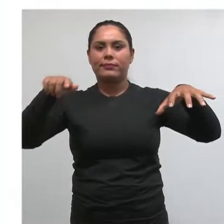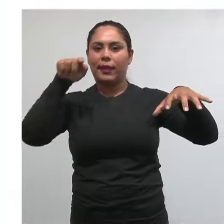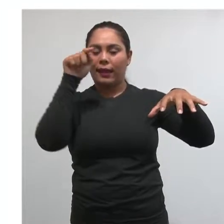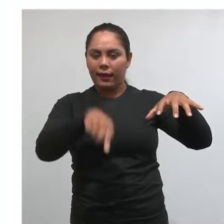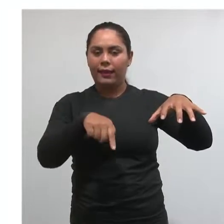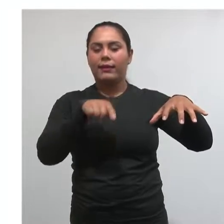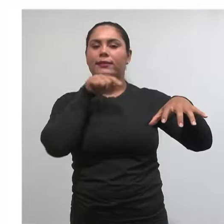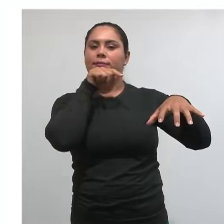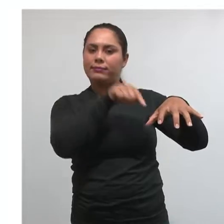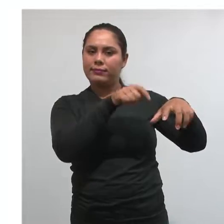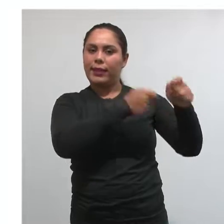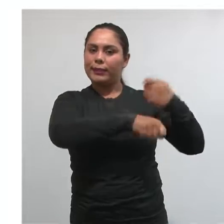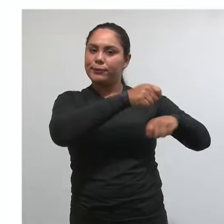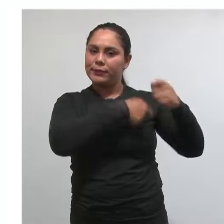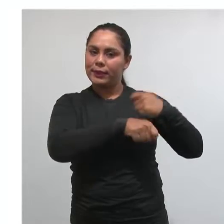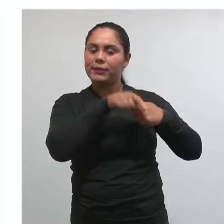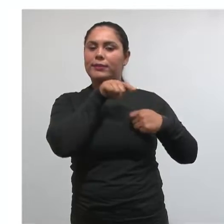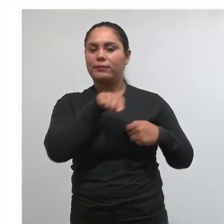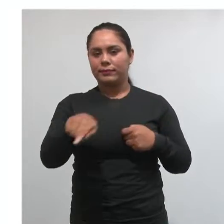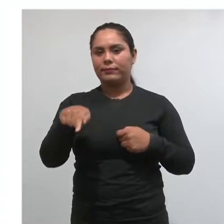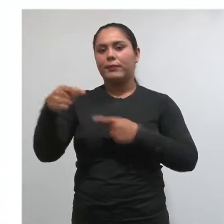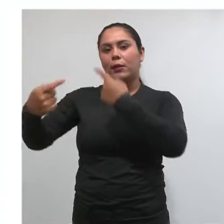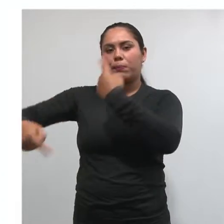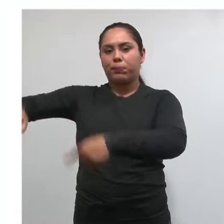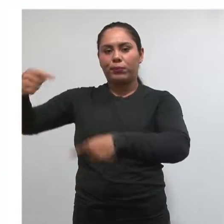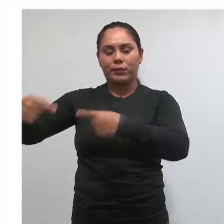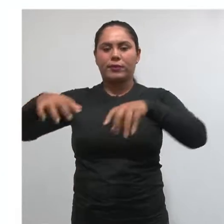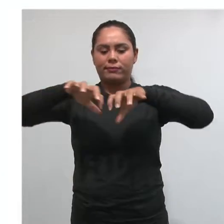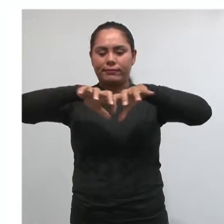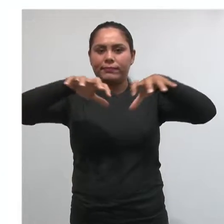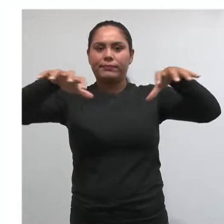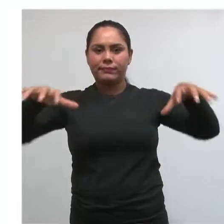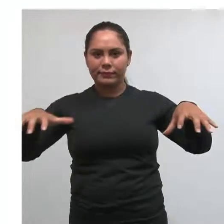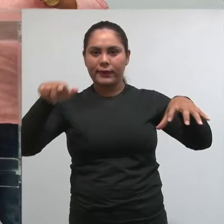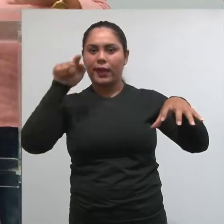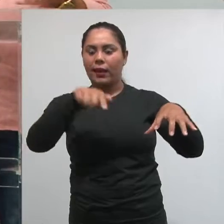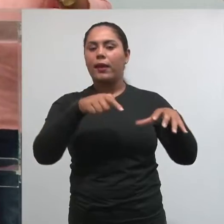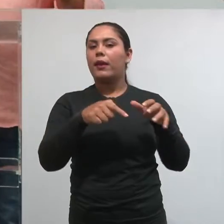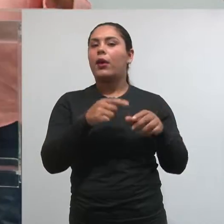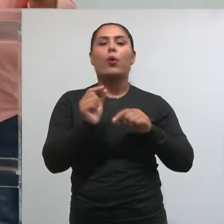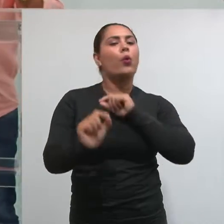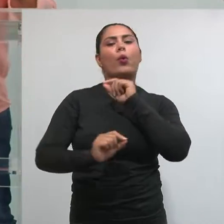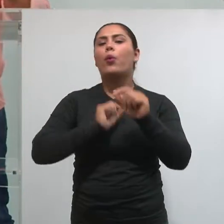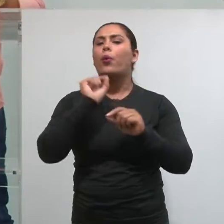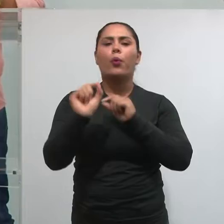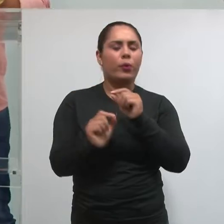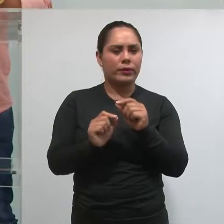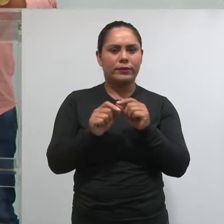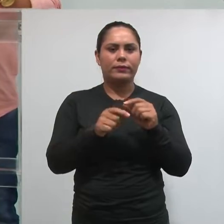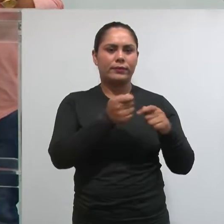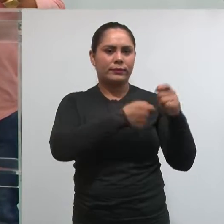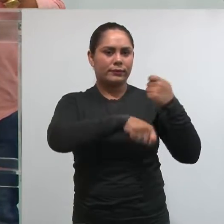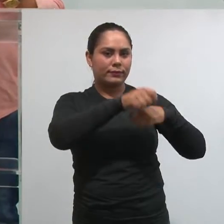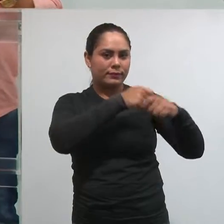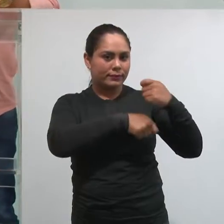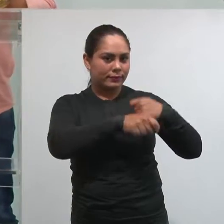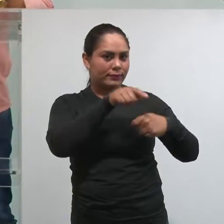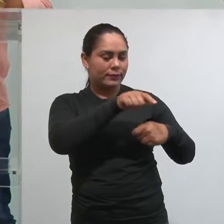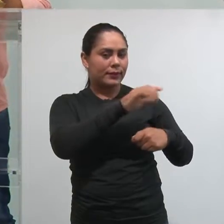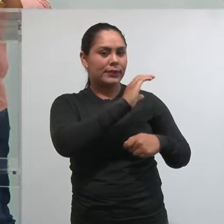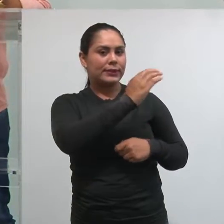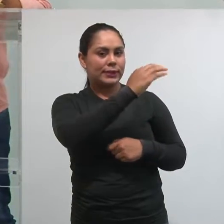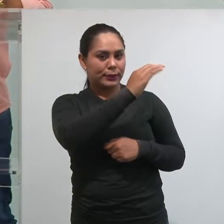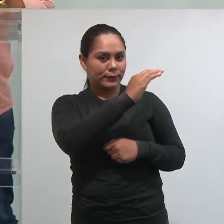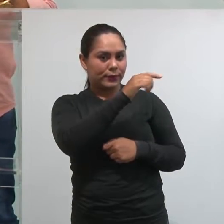separação entre administração e política, tá? No sentido de a administração